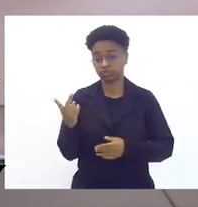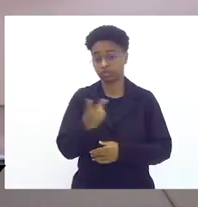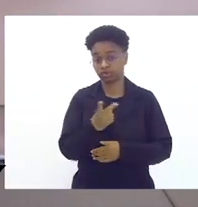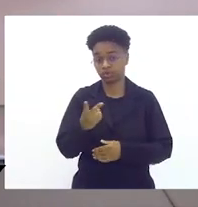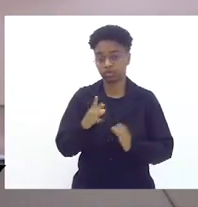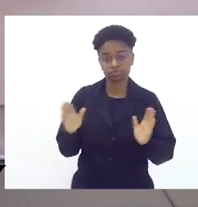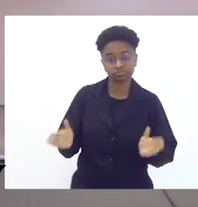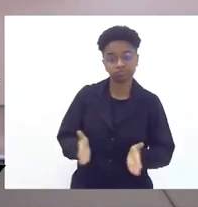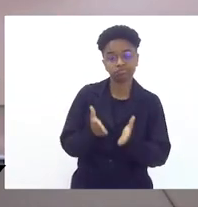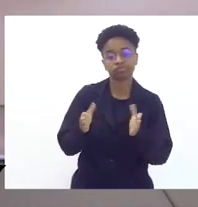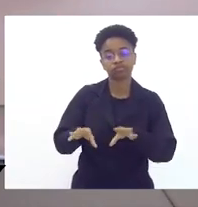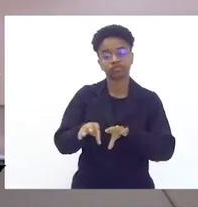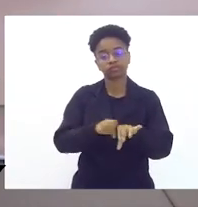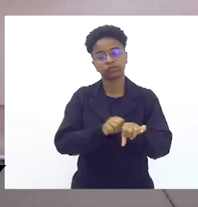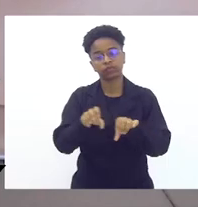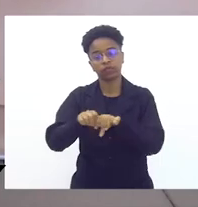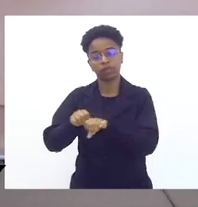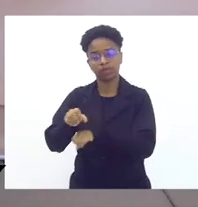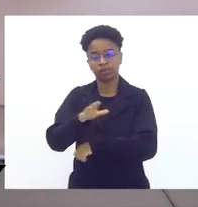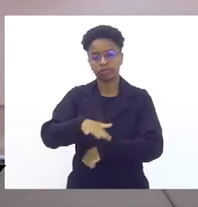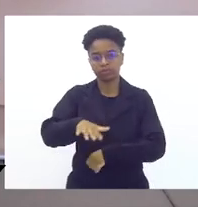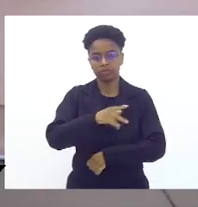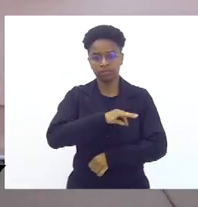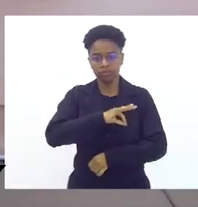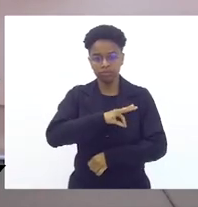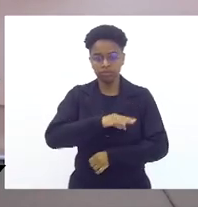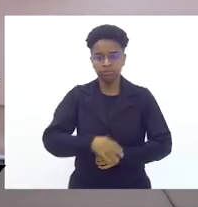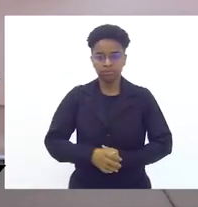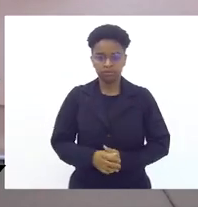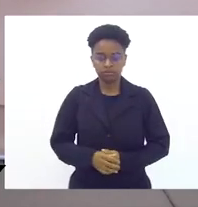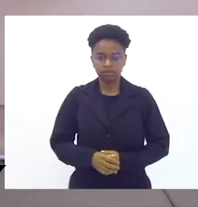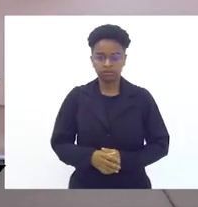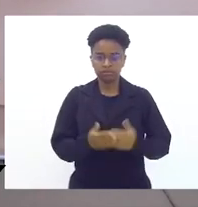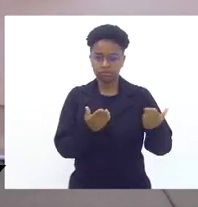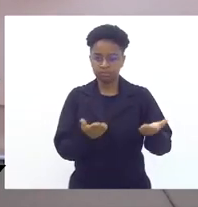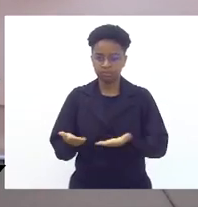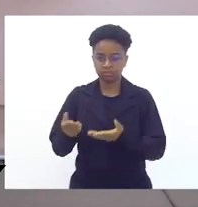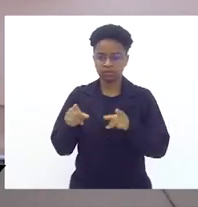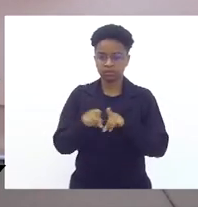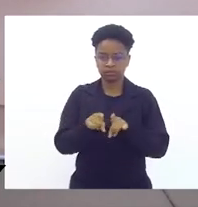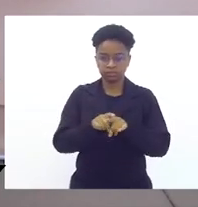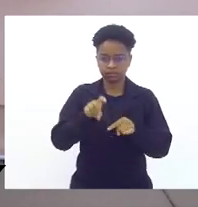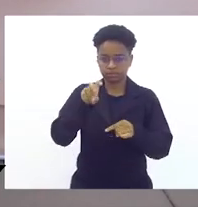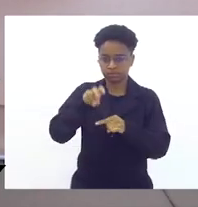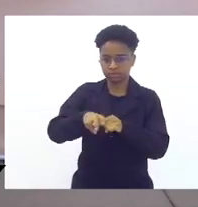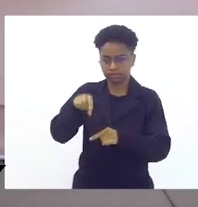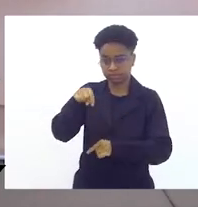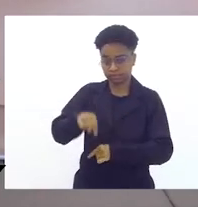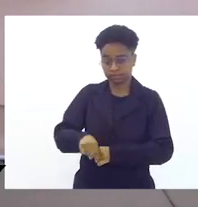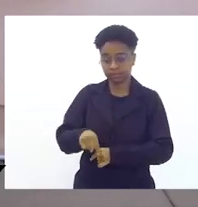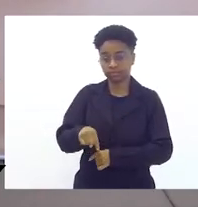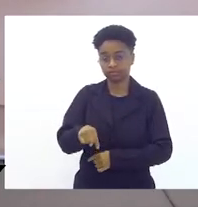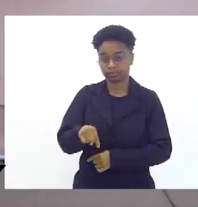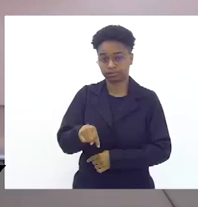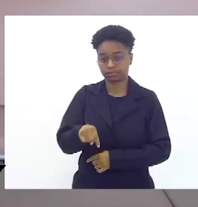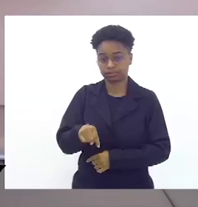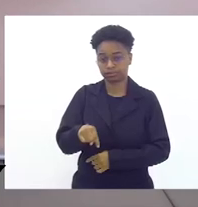formação dos policiais então chama também para compor a mesa ah